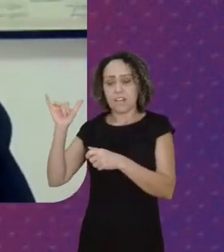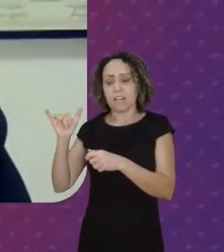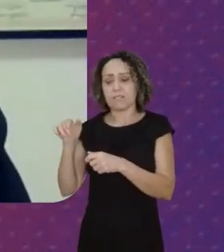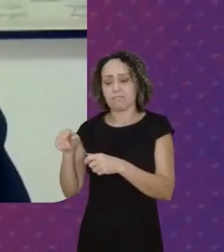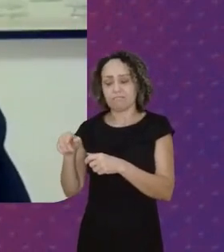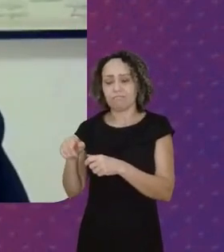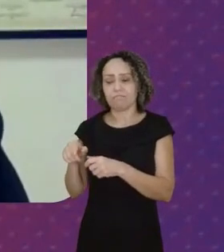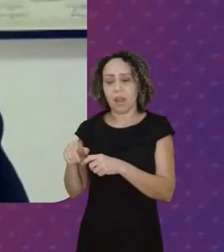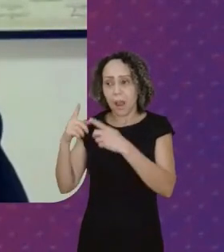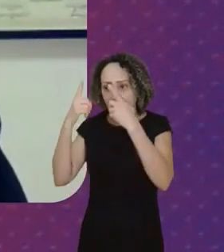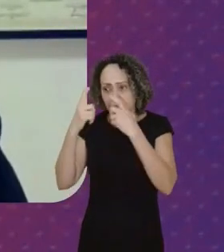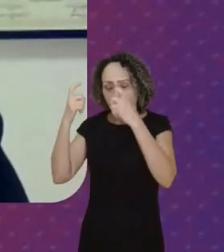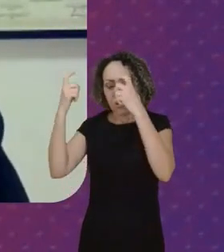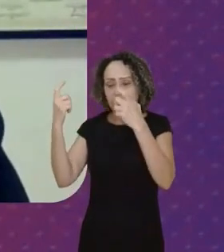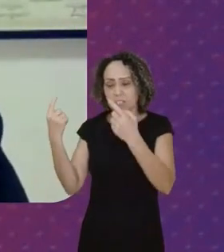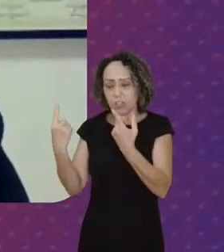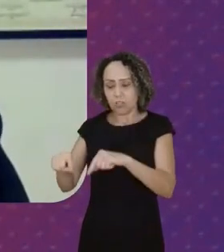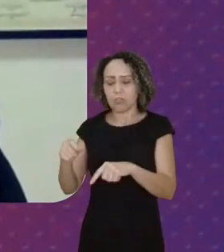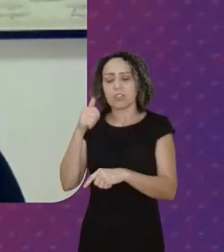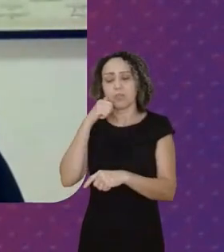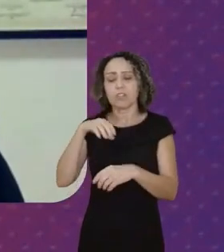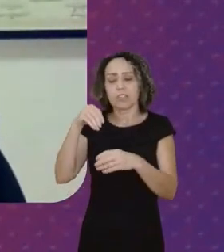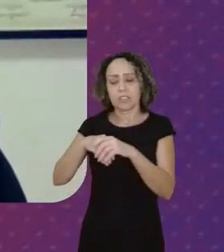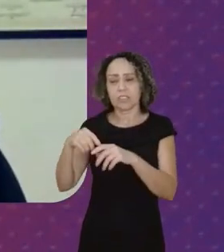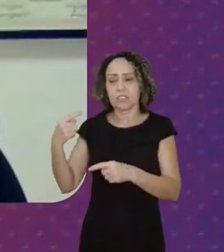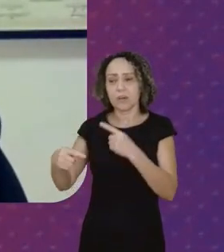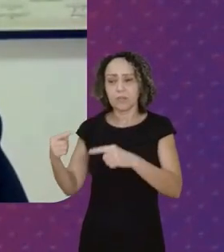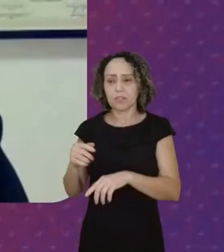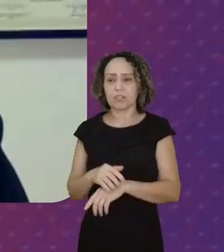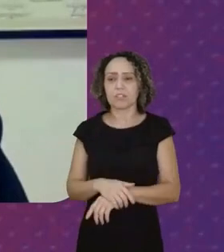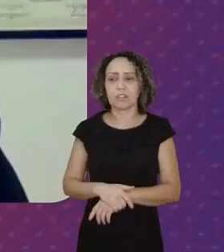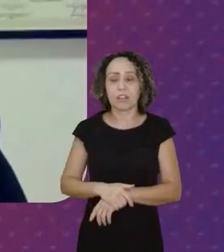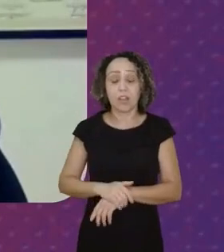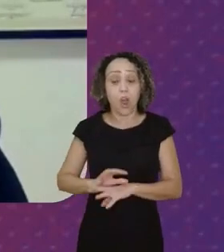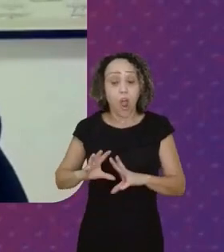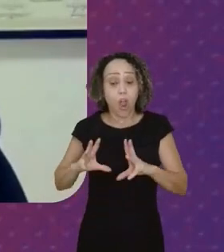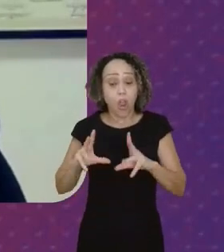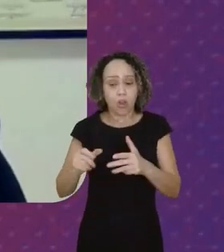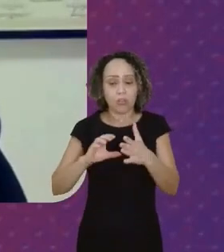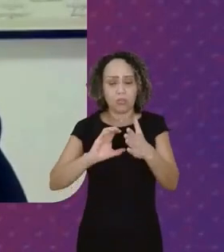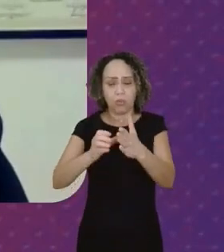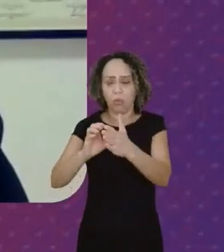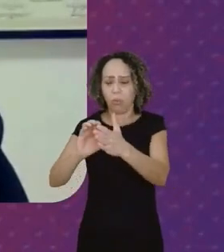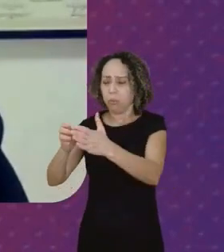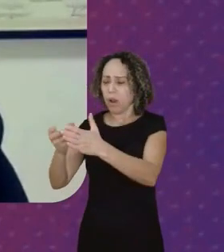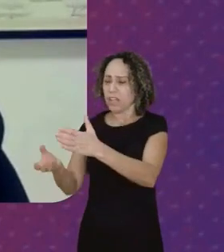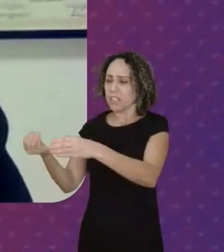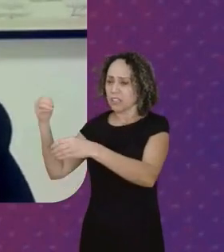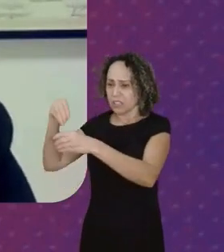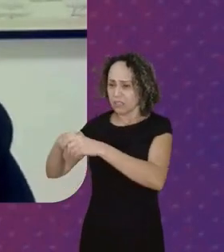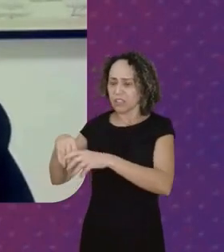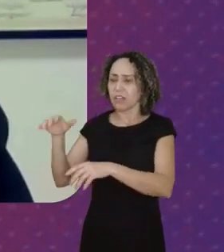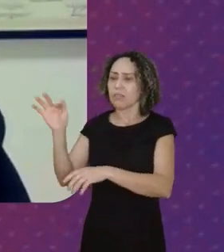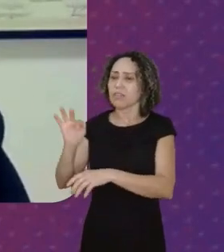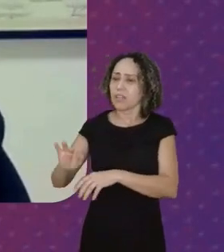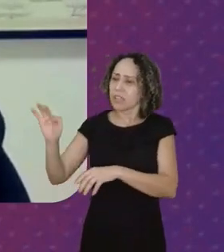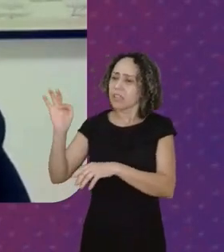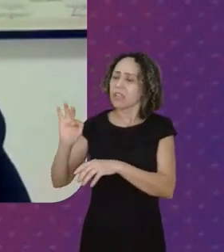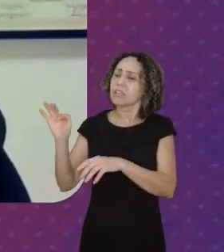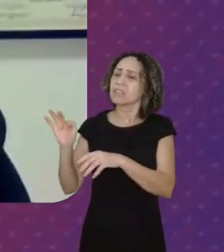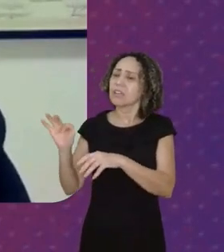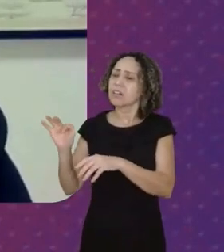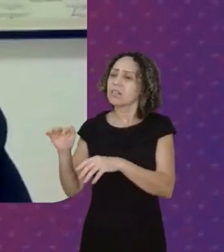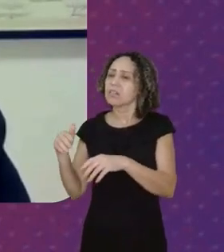gente, eventuais irregularidades, elas podem ser arcadas por todos os partidos que compõem a federação, inclusive no que se refere